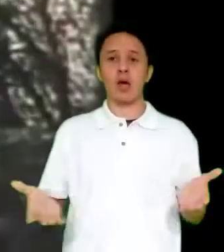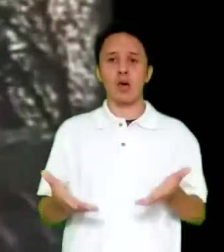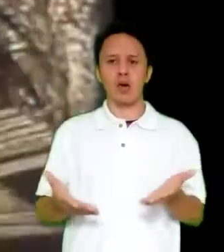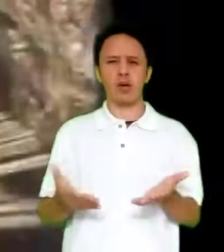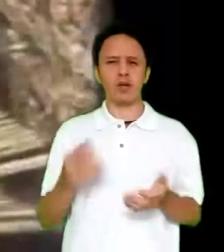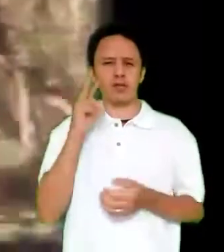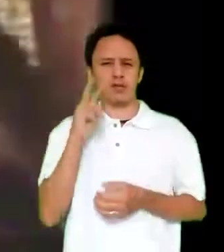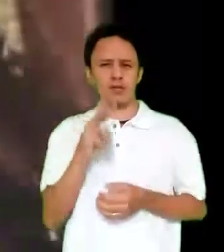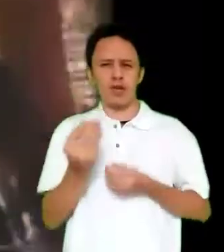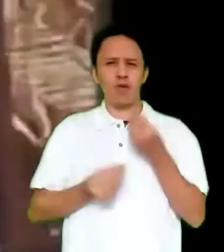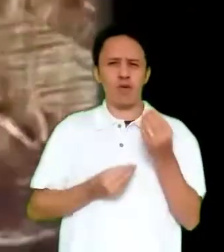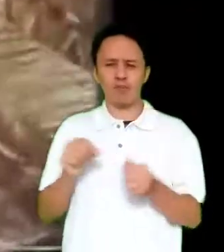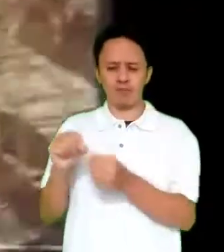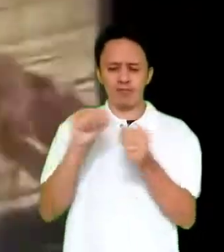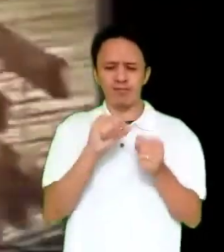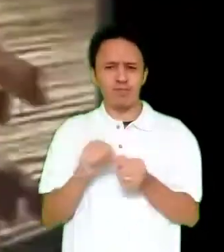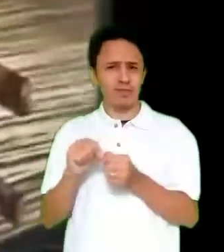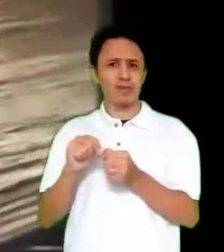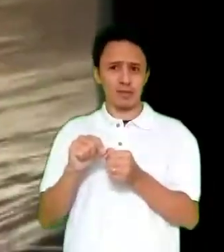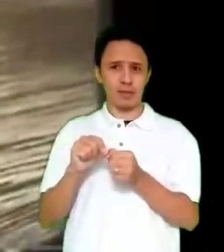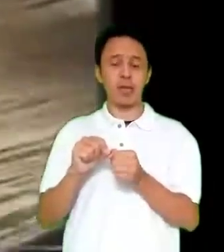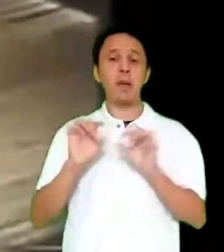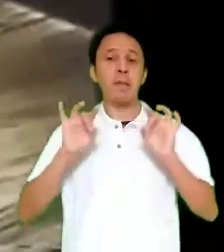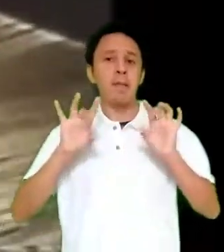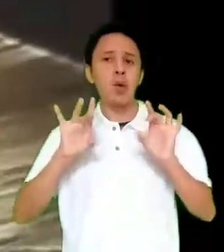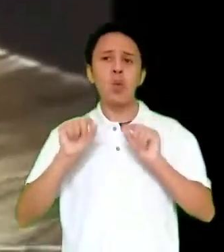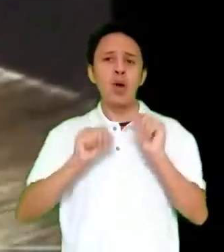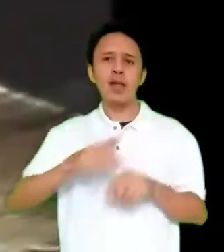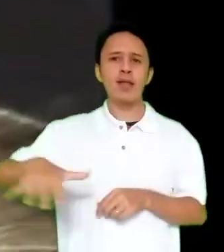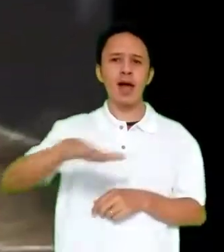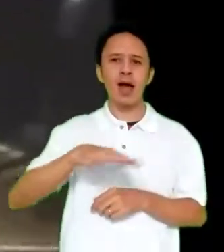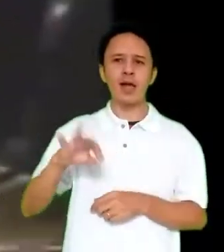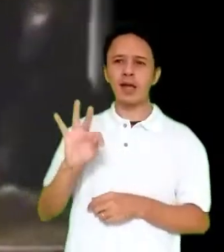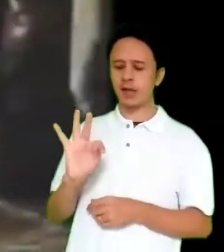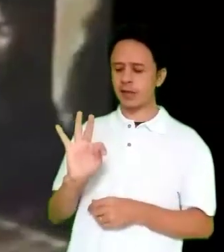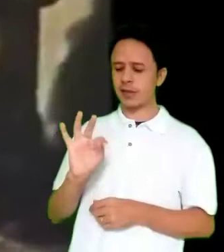Agora vamos verificar as condições da manufatura, especificamente na área têxtil.